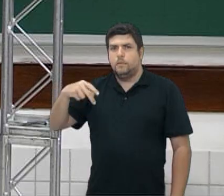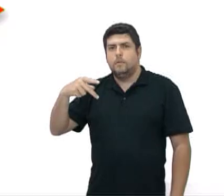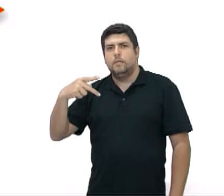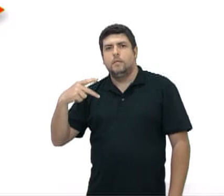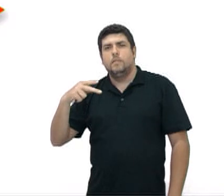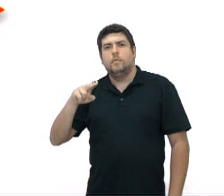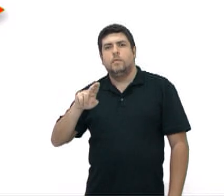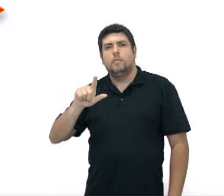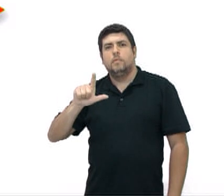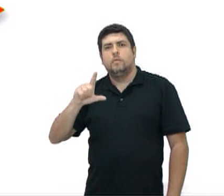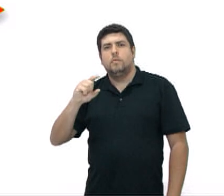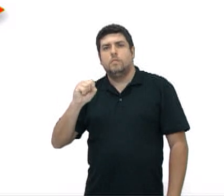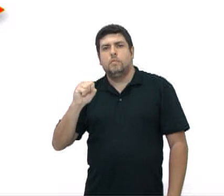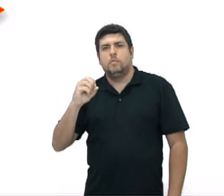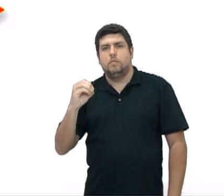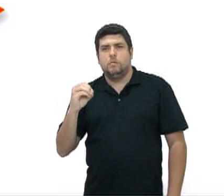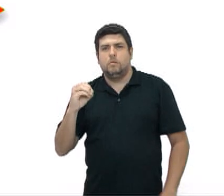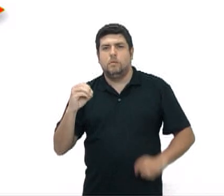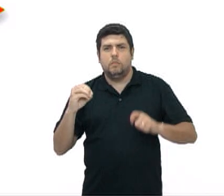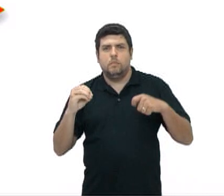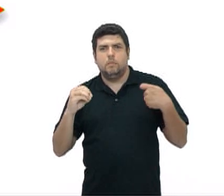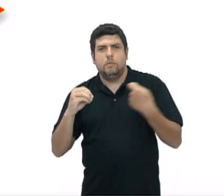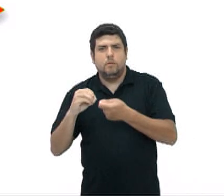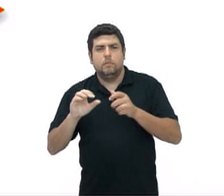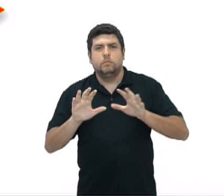para nós. O impulso,